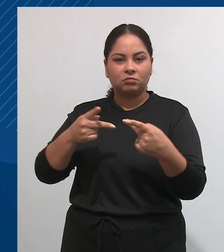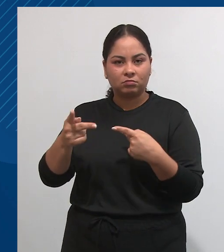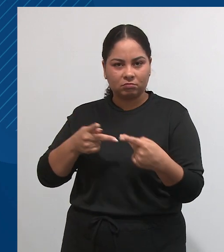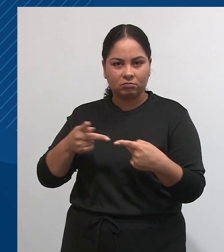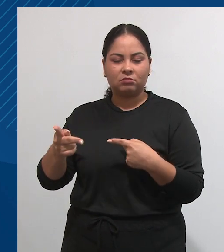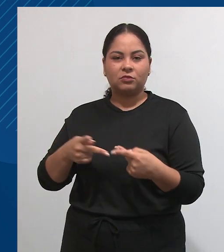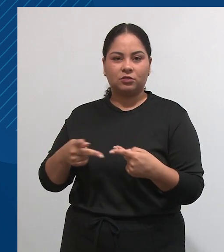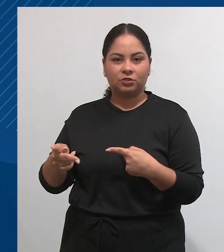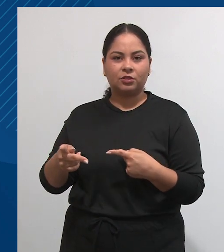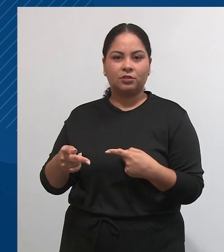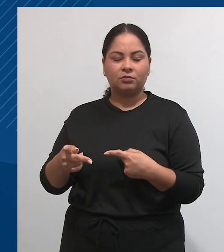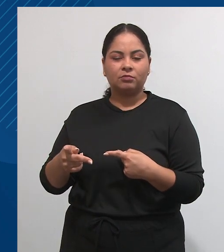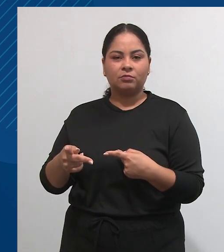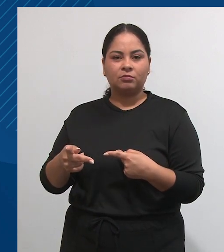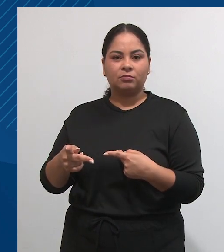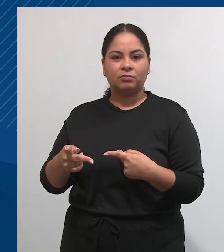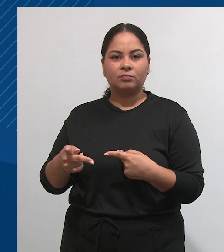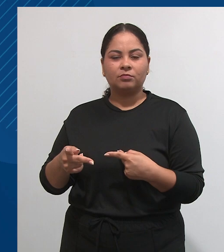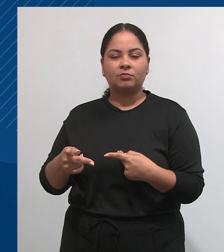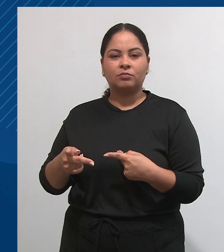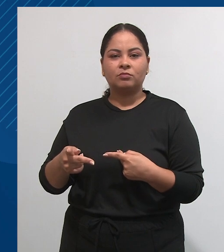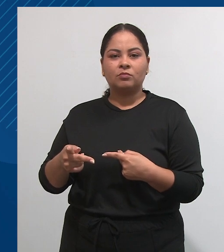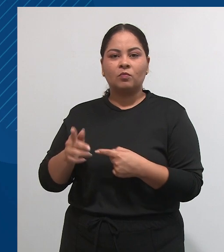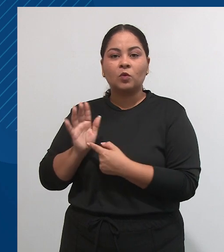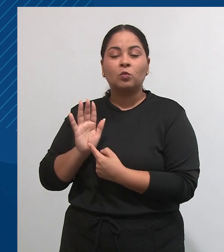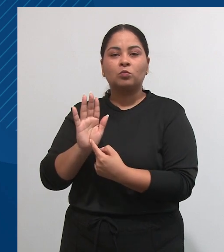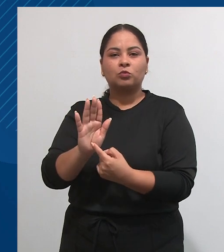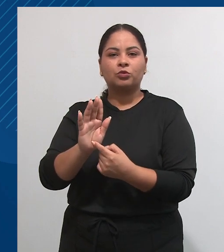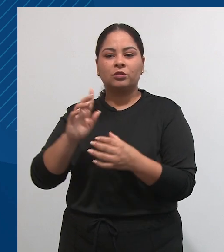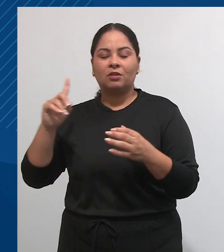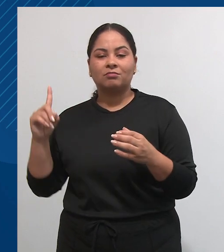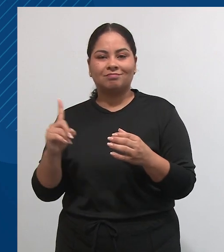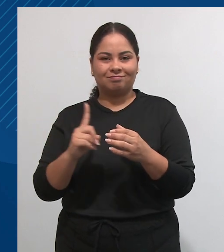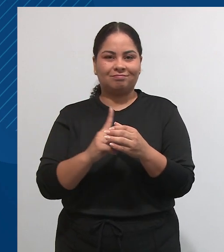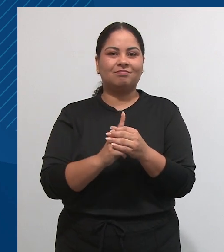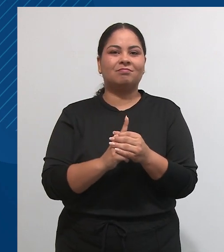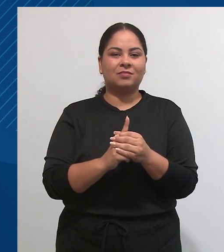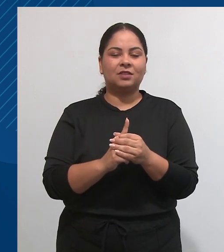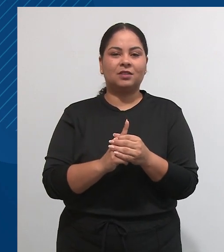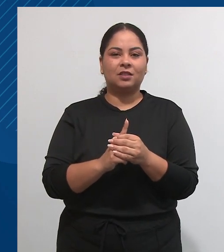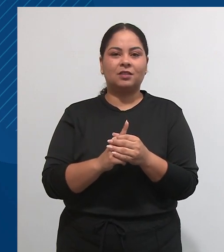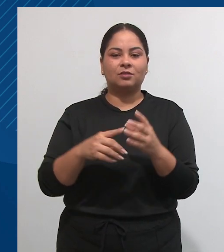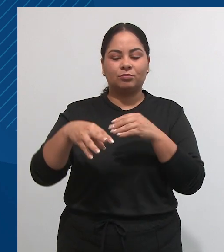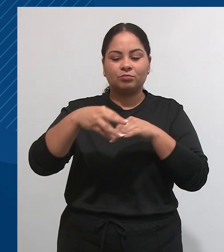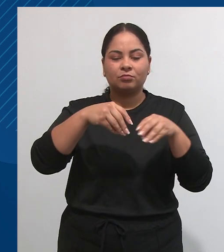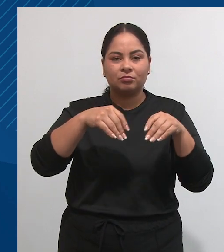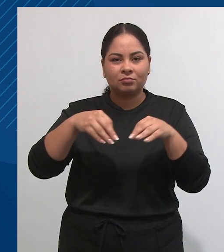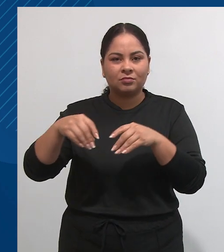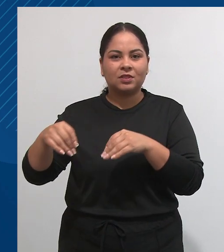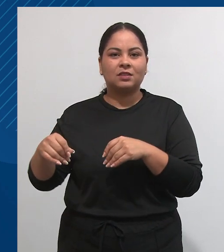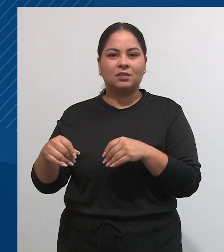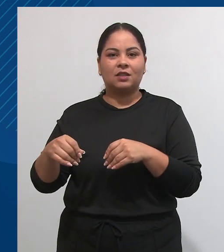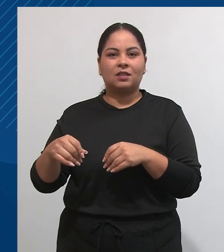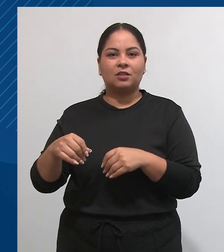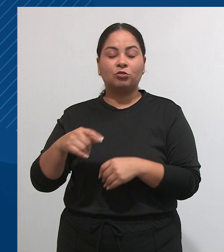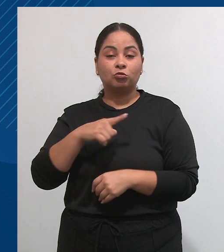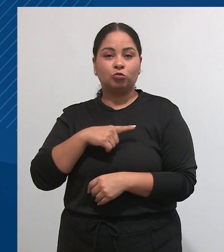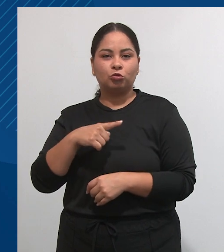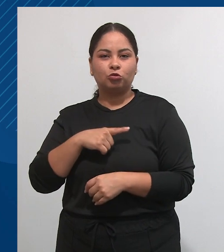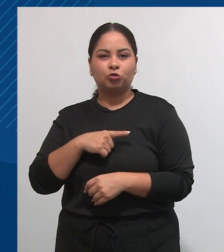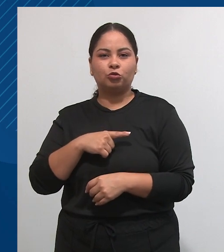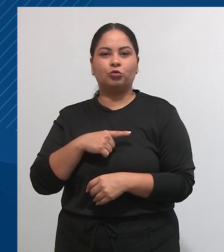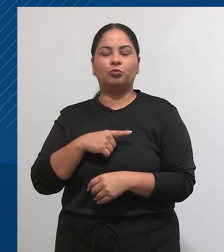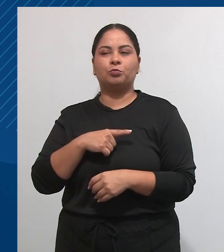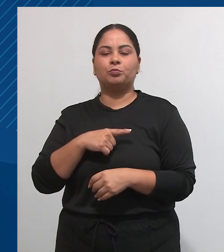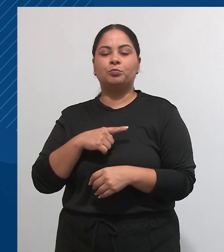ligados a essa questão da integração dos espaços, a questão dos projetos